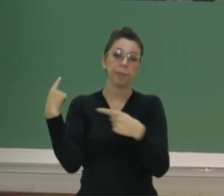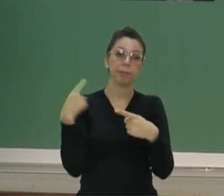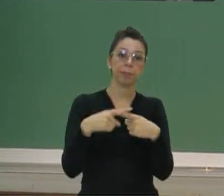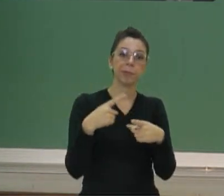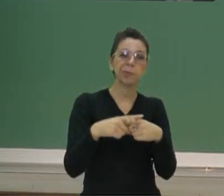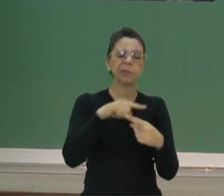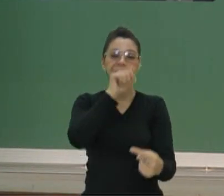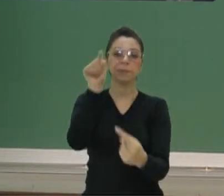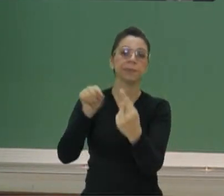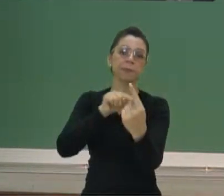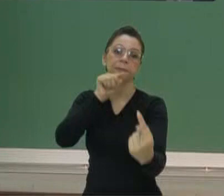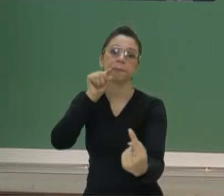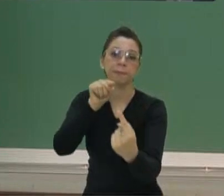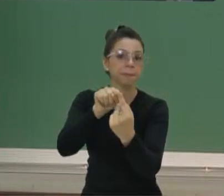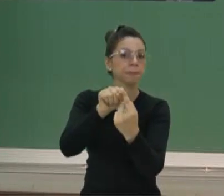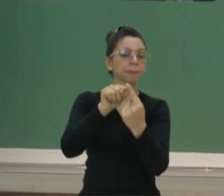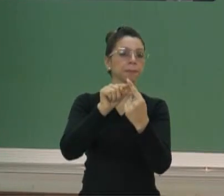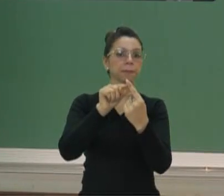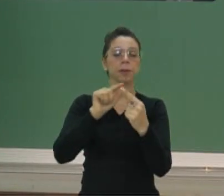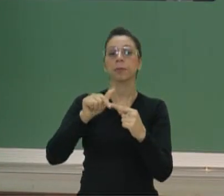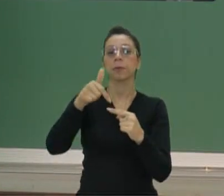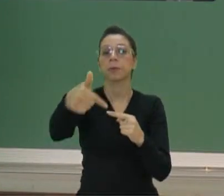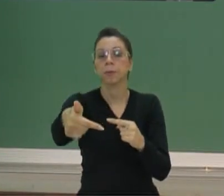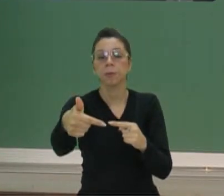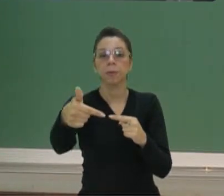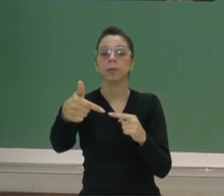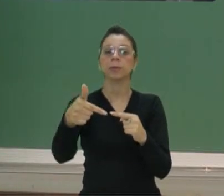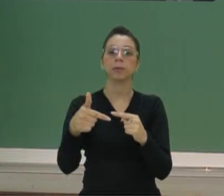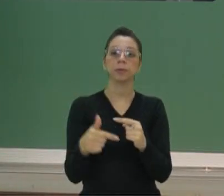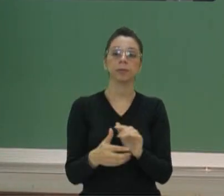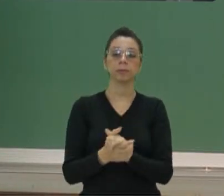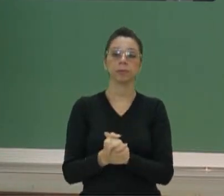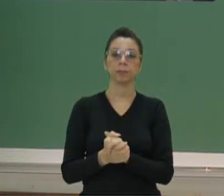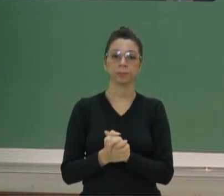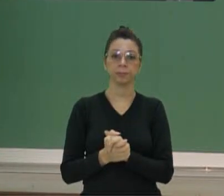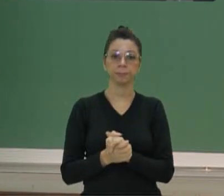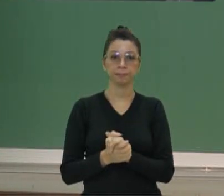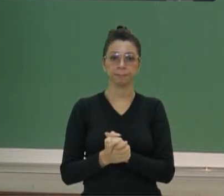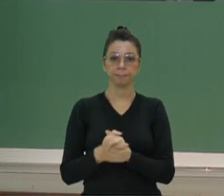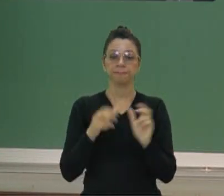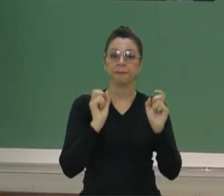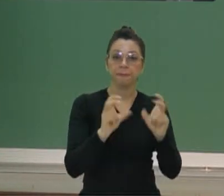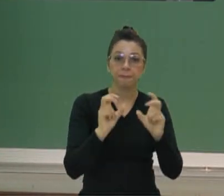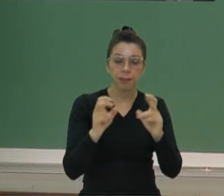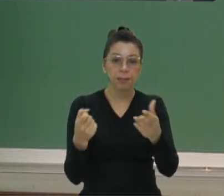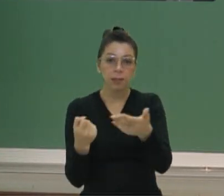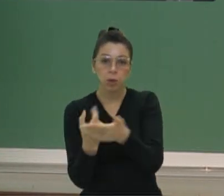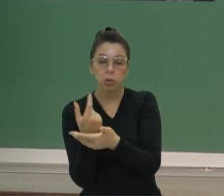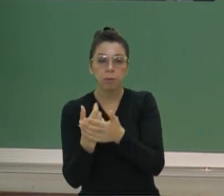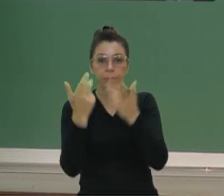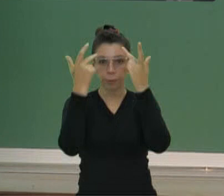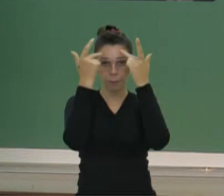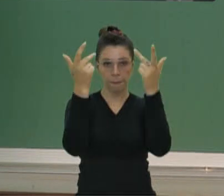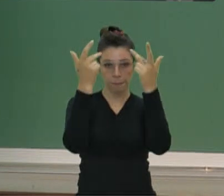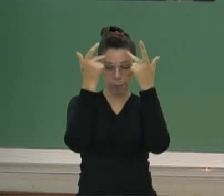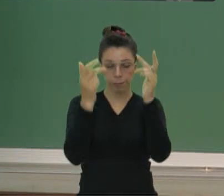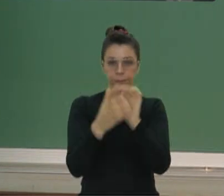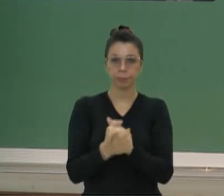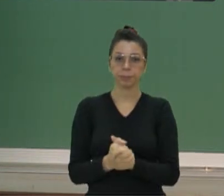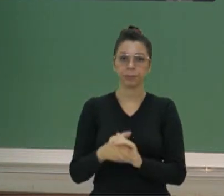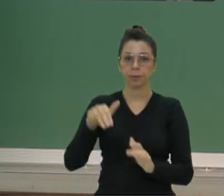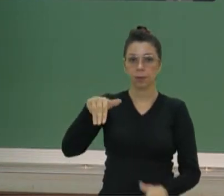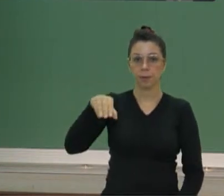o objetivo é passar para o próximo estágio, mercado comum. Por isso, até que o nome do bloco